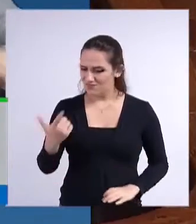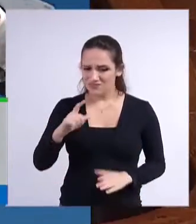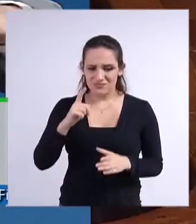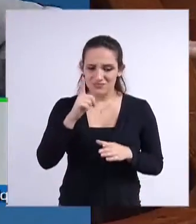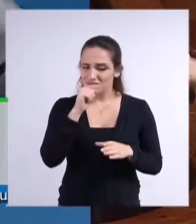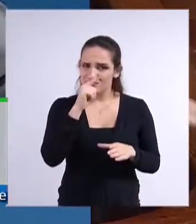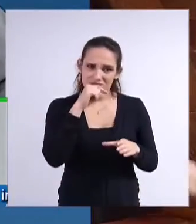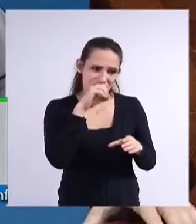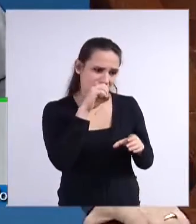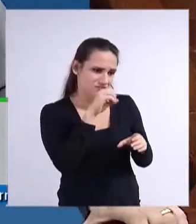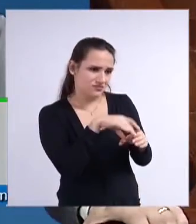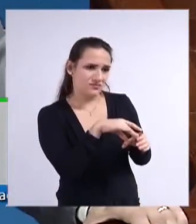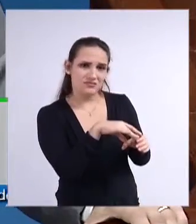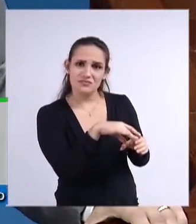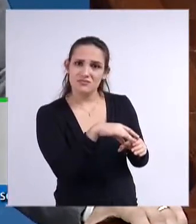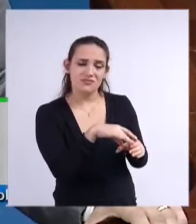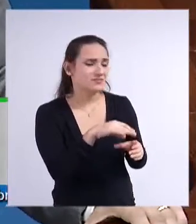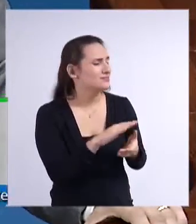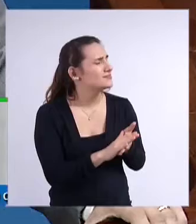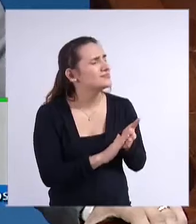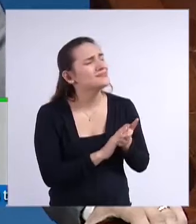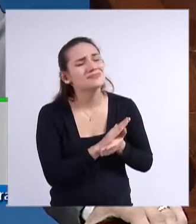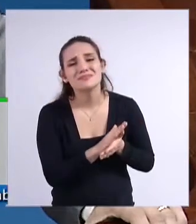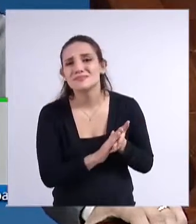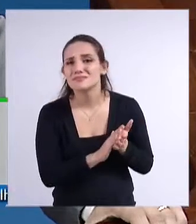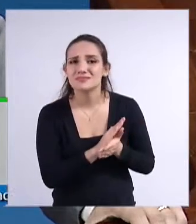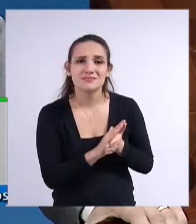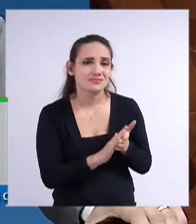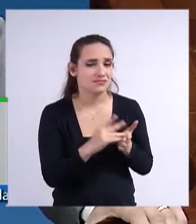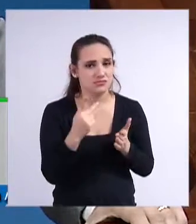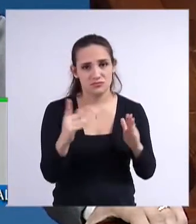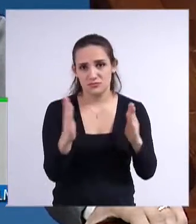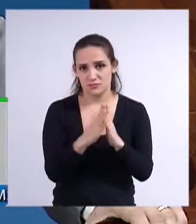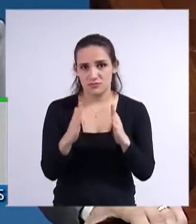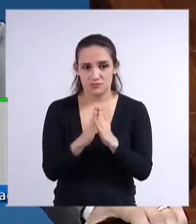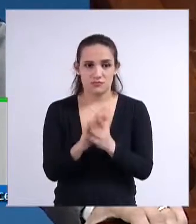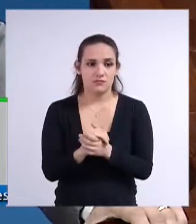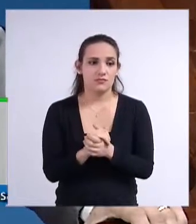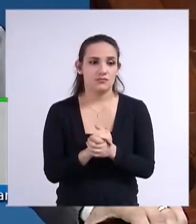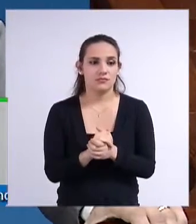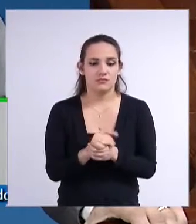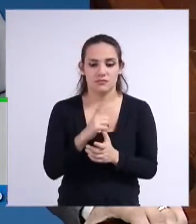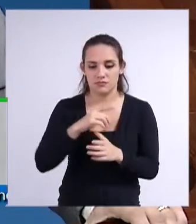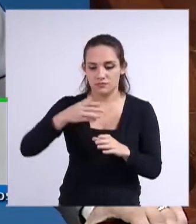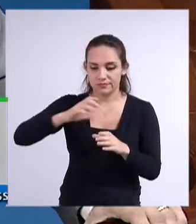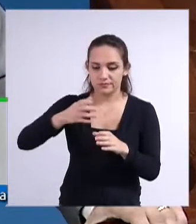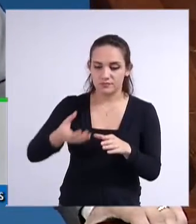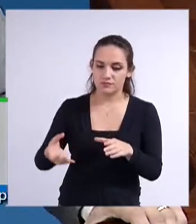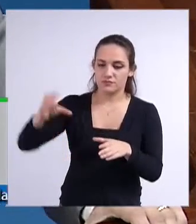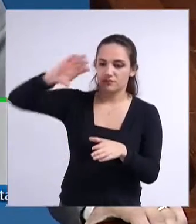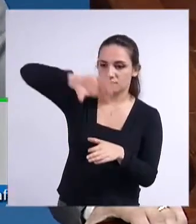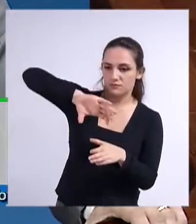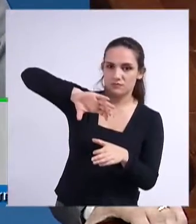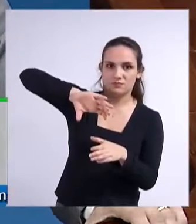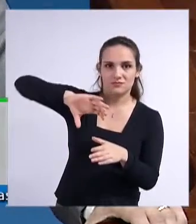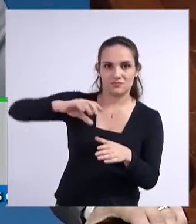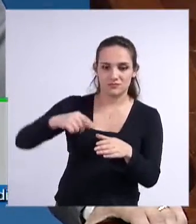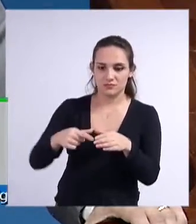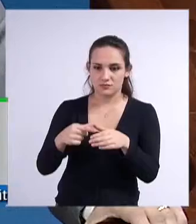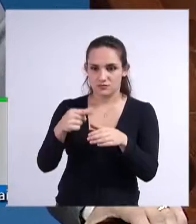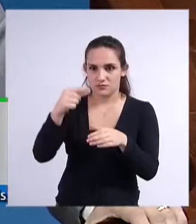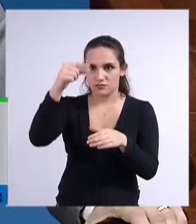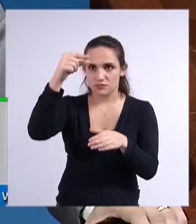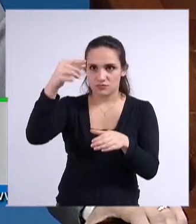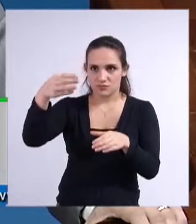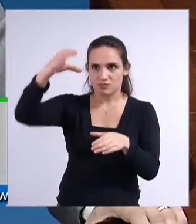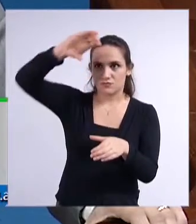acumulada de forma alguma nas suas casas. Colocar garrafas de boca virada para